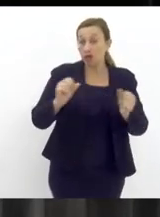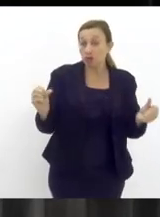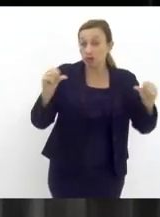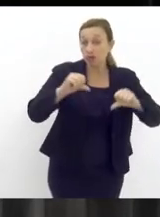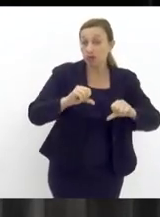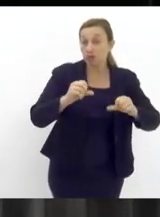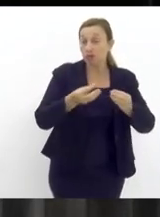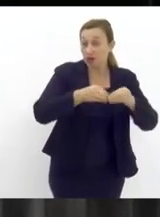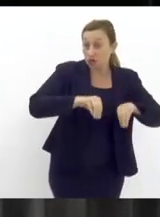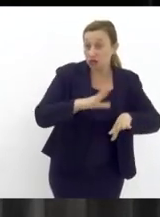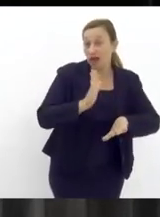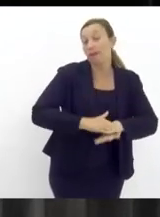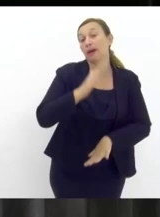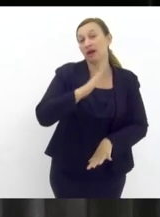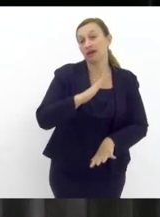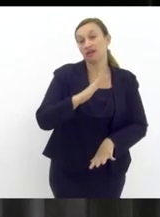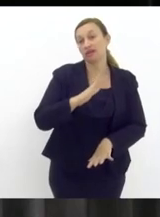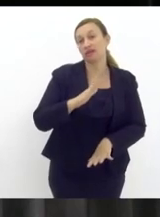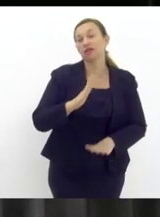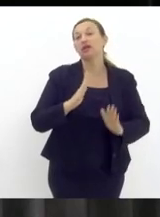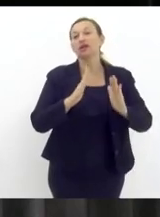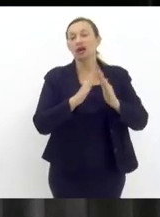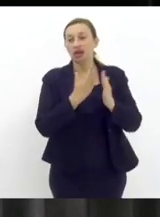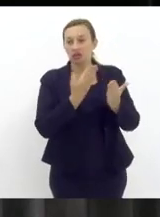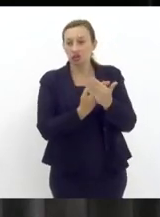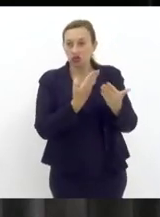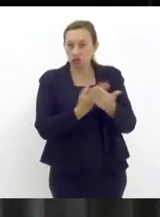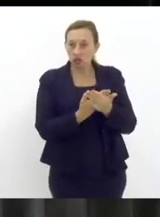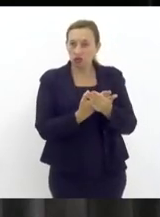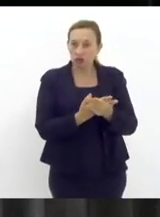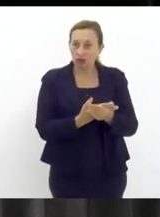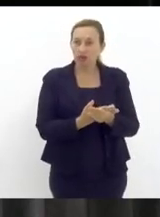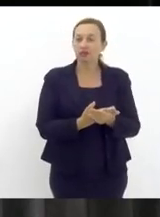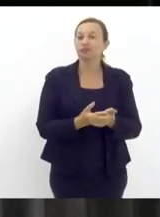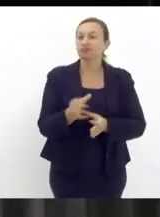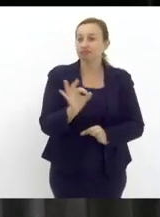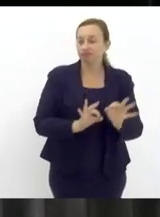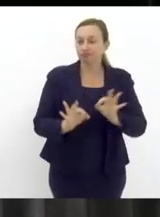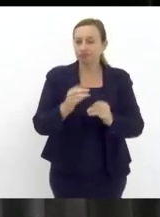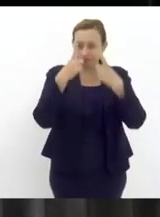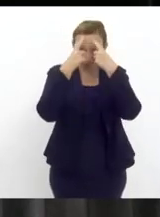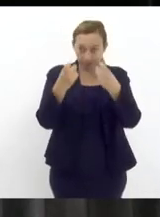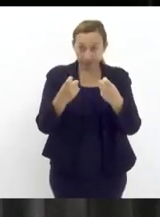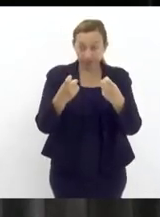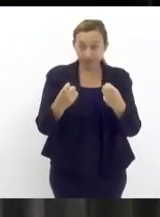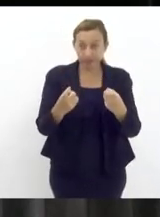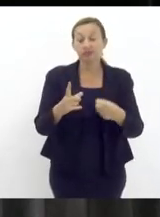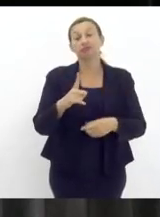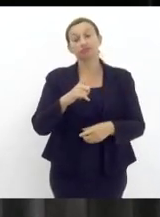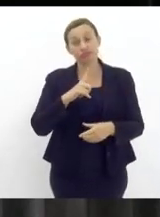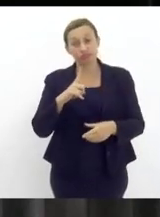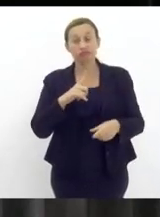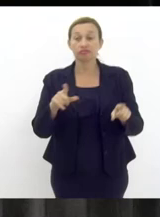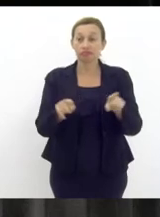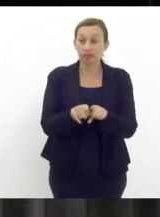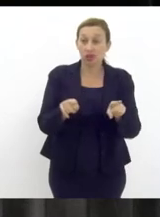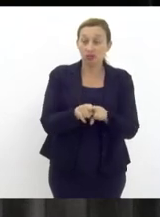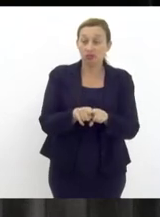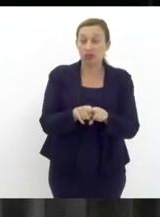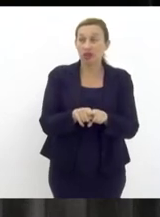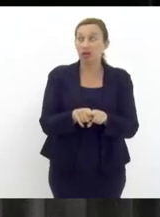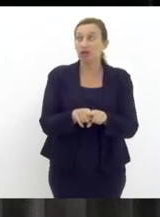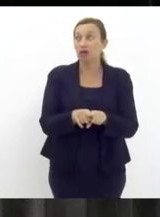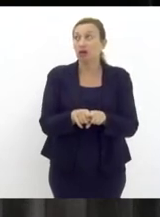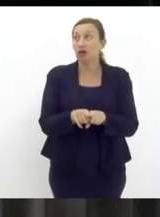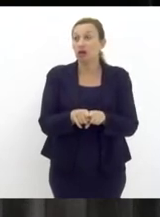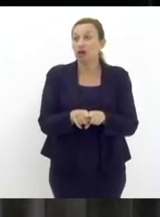fácil para os autores de ataques das escolas realizarem esses planos violentos e temos traumas também os autores